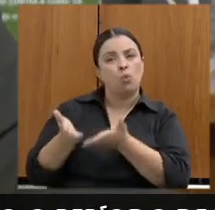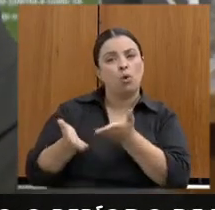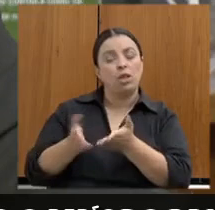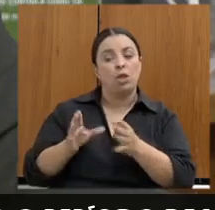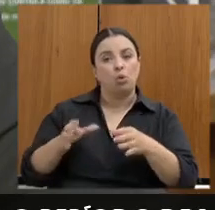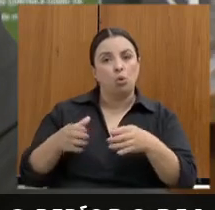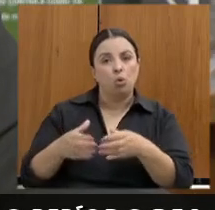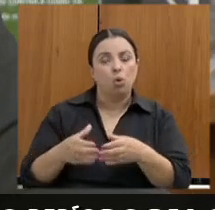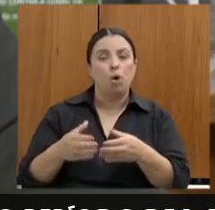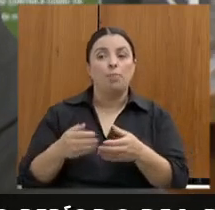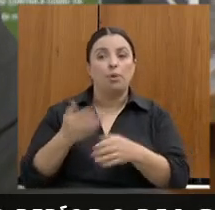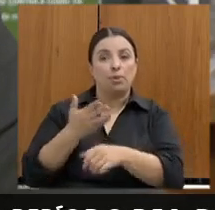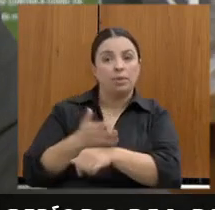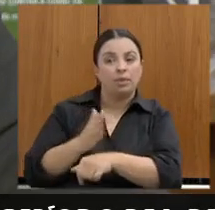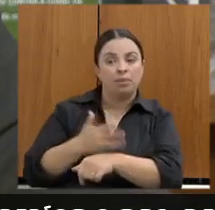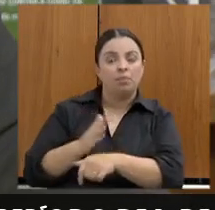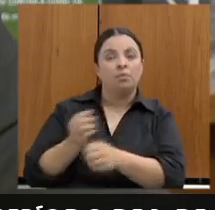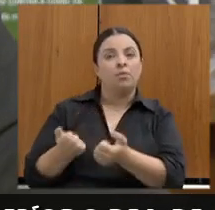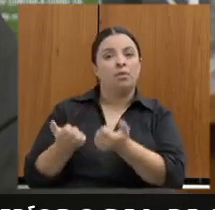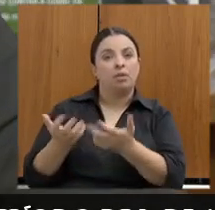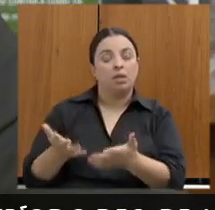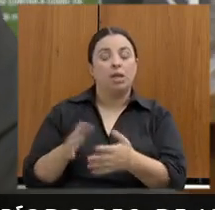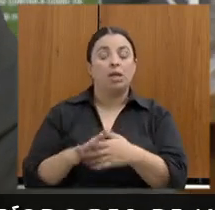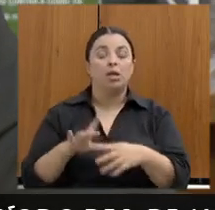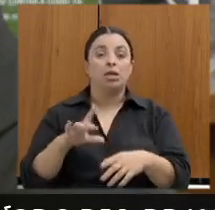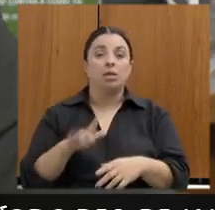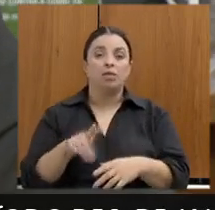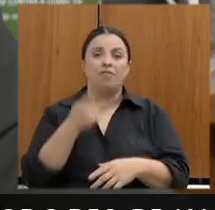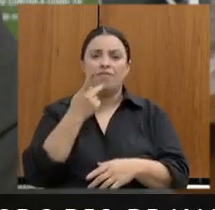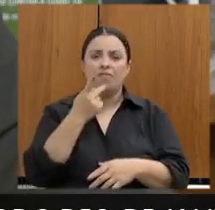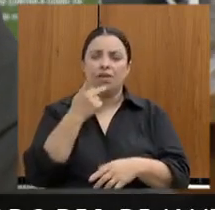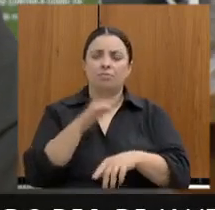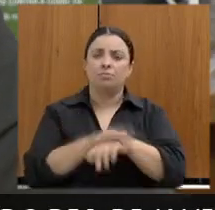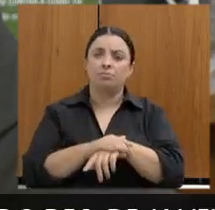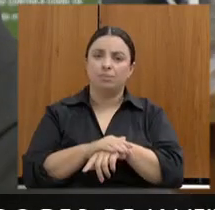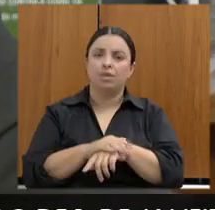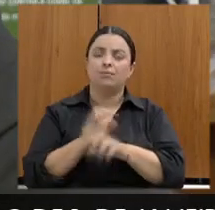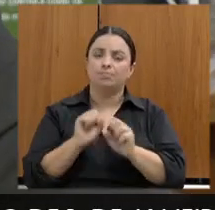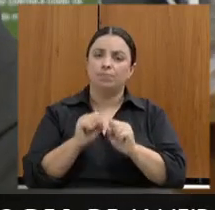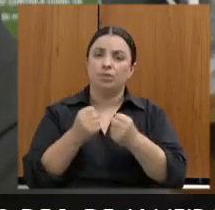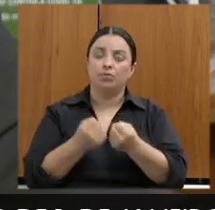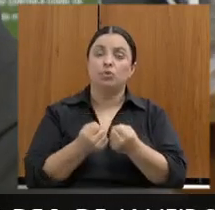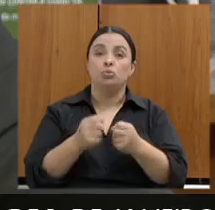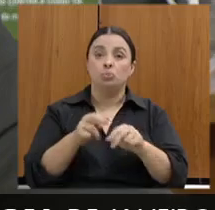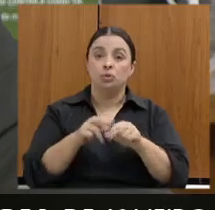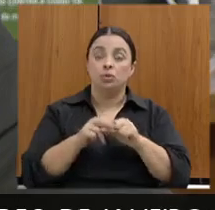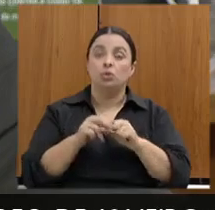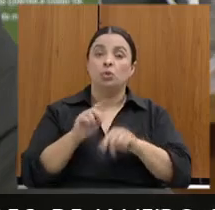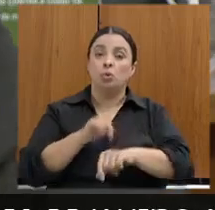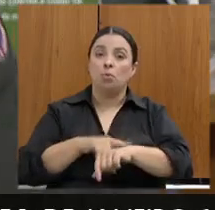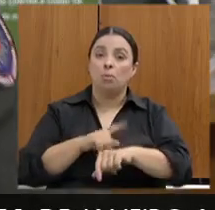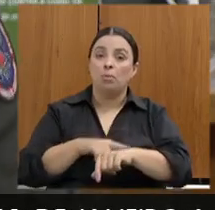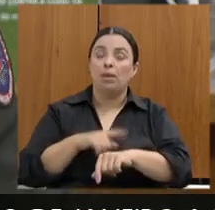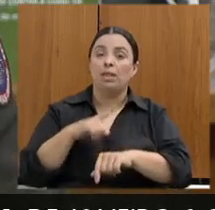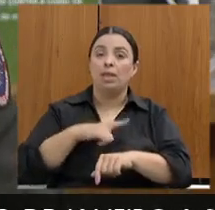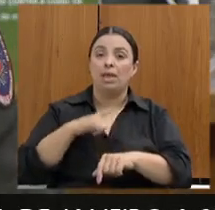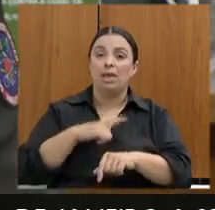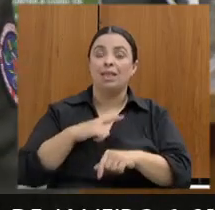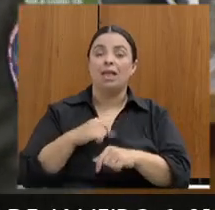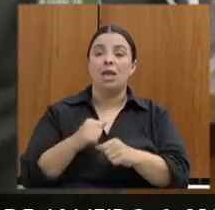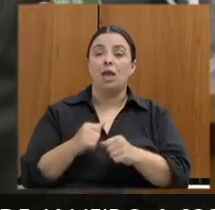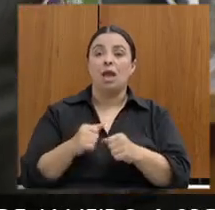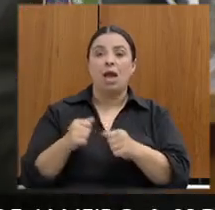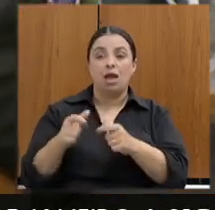treinamento de Nossa tropa e demos um destaque aqui em razão do momento que estamos ampliando os braços do corpo de